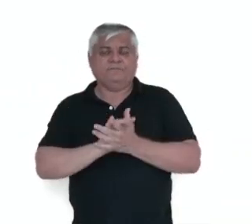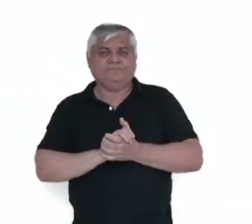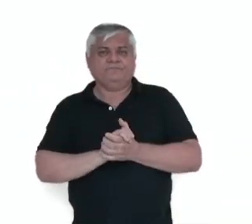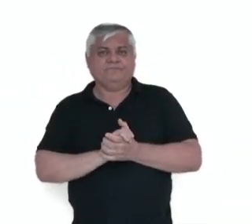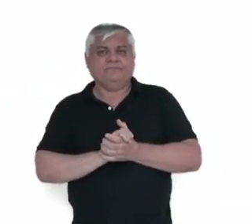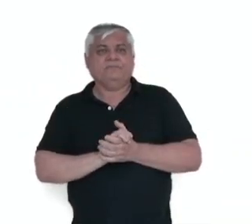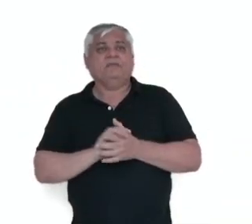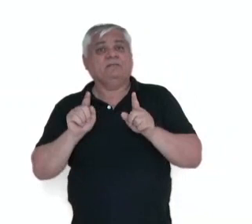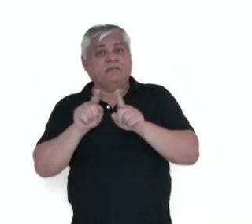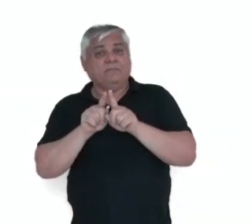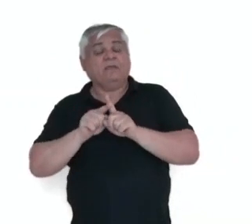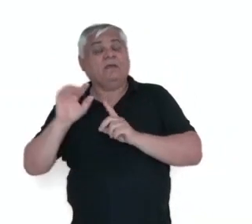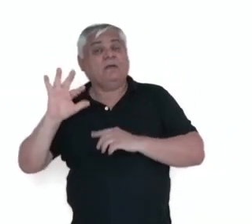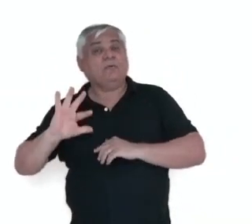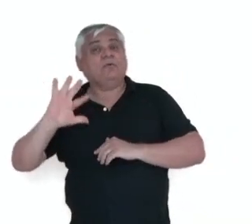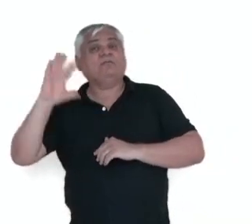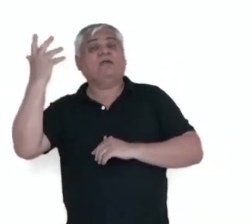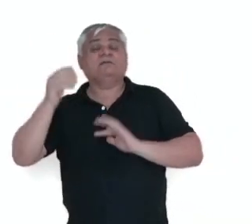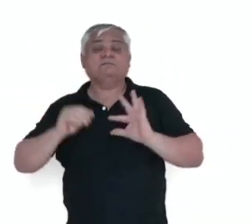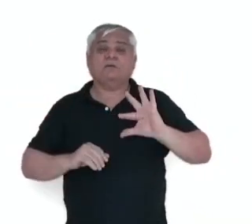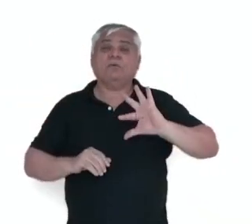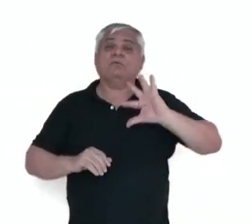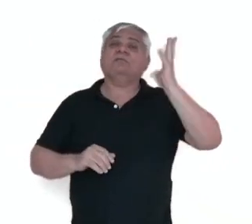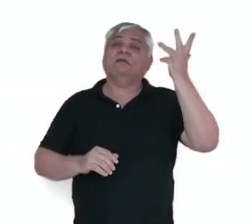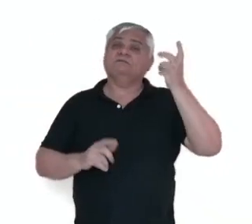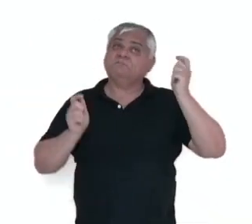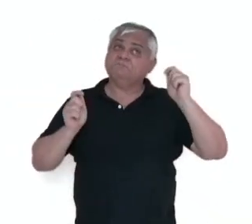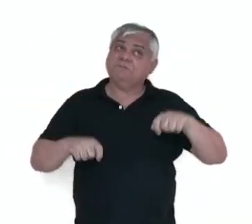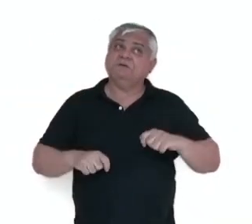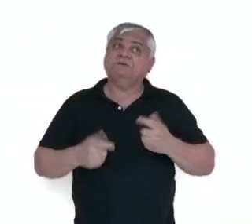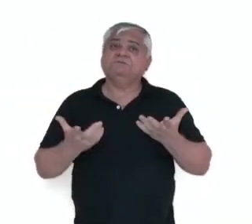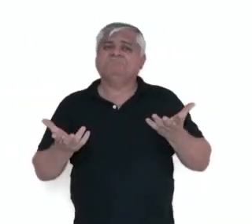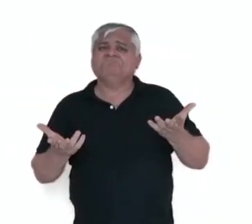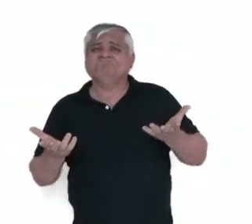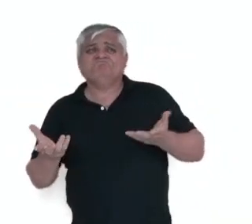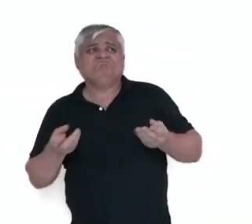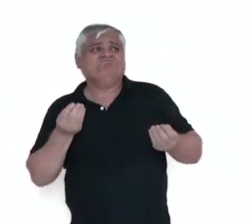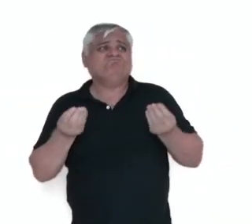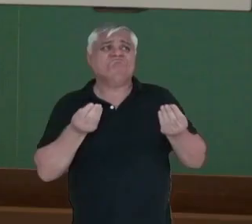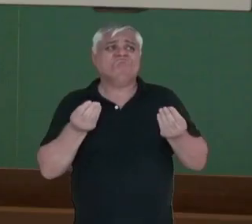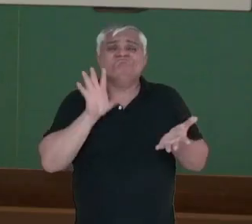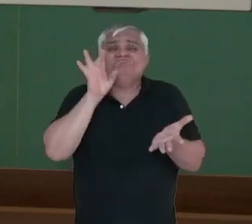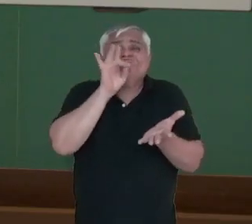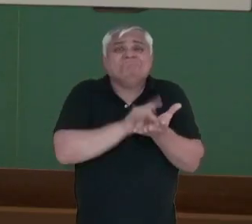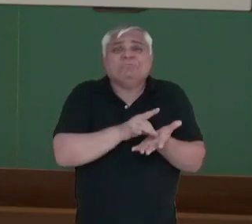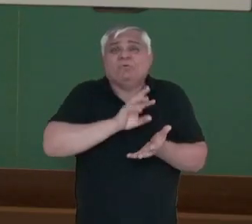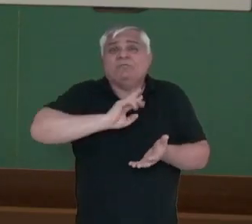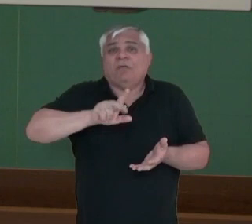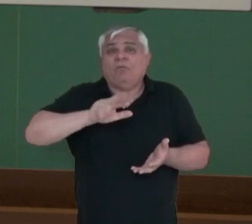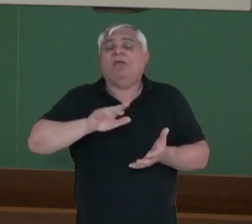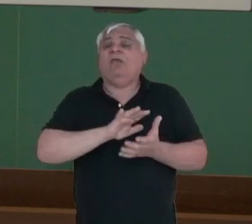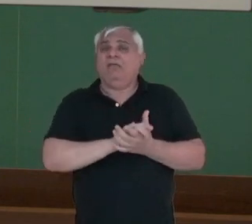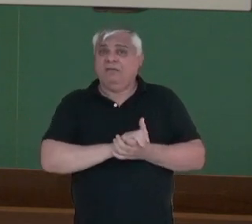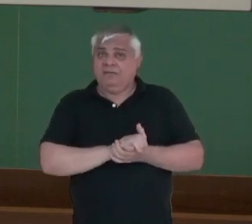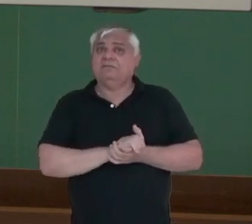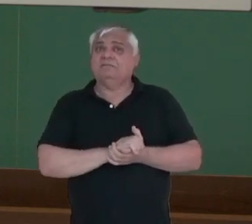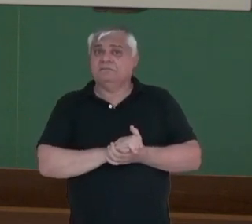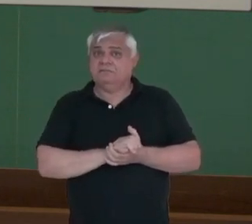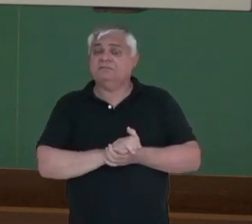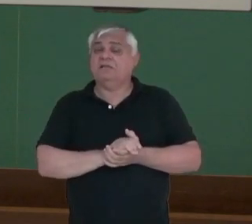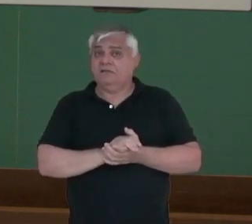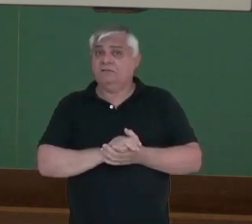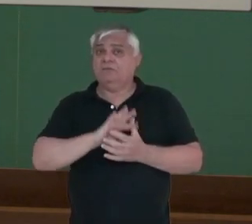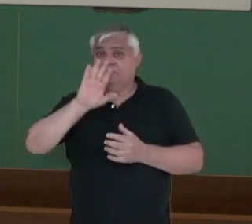Contar com o acaso, portanto, pode nos deixar numa situação mais desconfortável. Pense sobre isso, é justamente isso que o